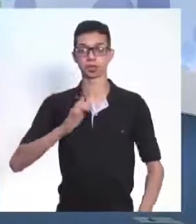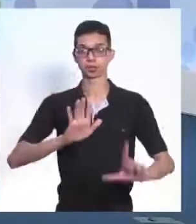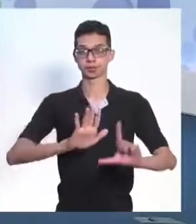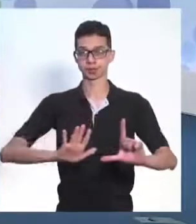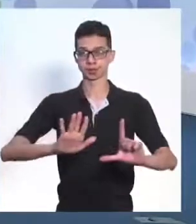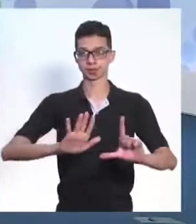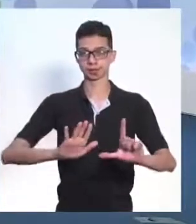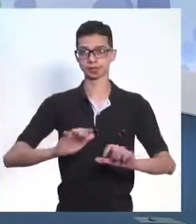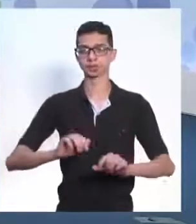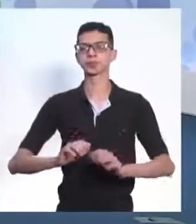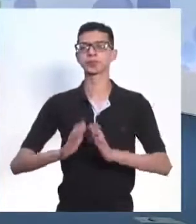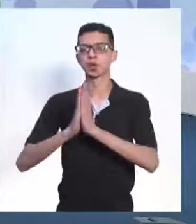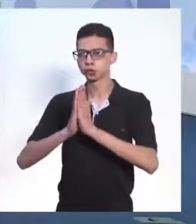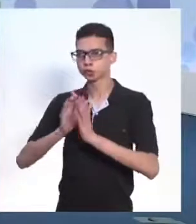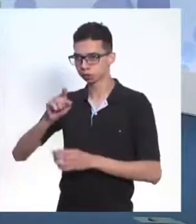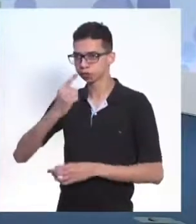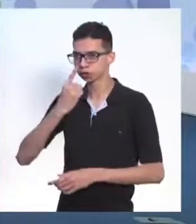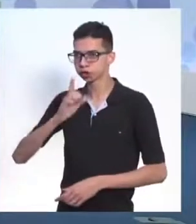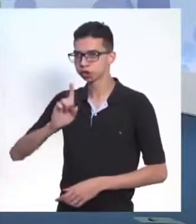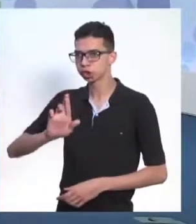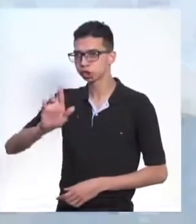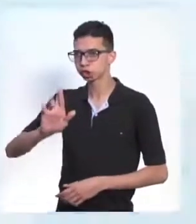para eles. Diretor, por favor.